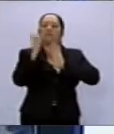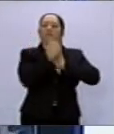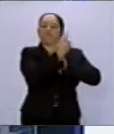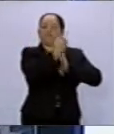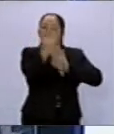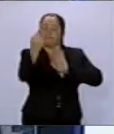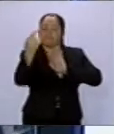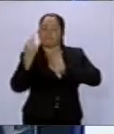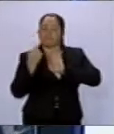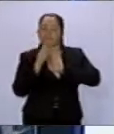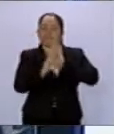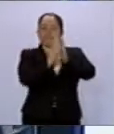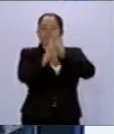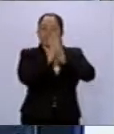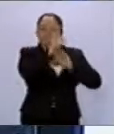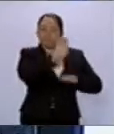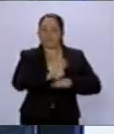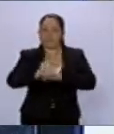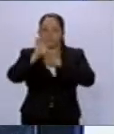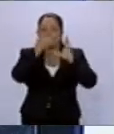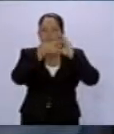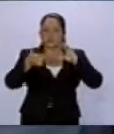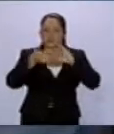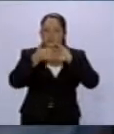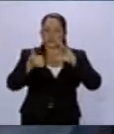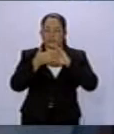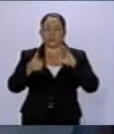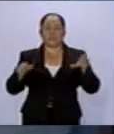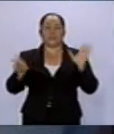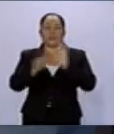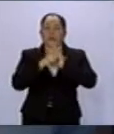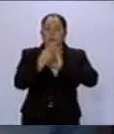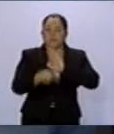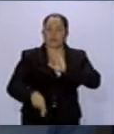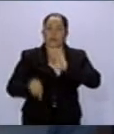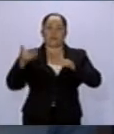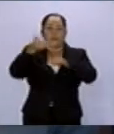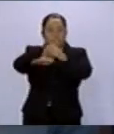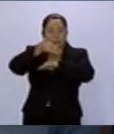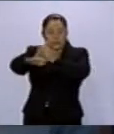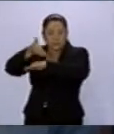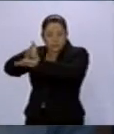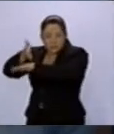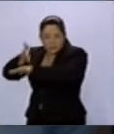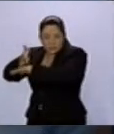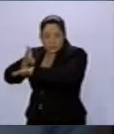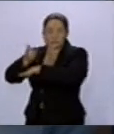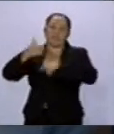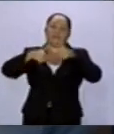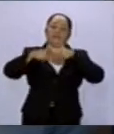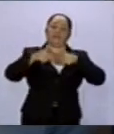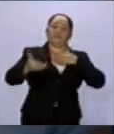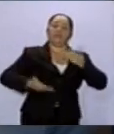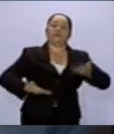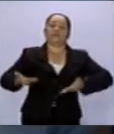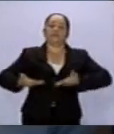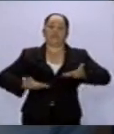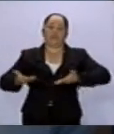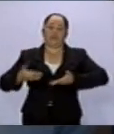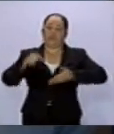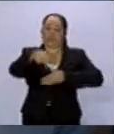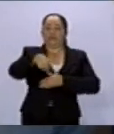representação do Estado estabelecer uma característica de dotar a nação brasileira de acesso a esse profissionais de caracterizar essa condição